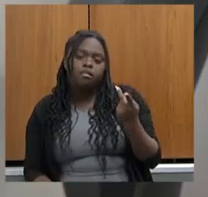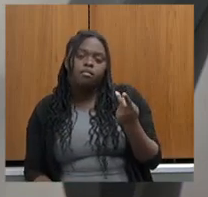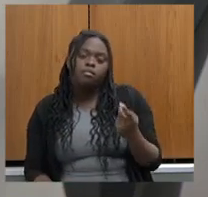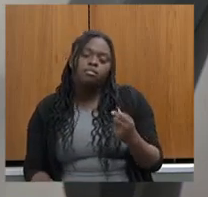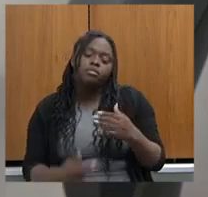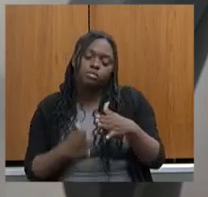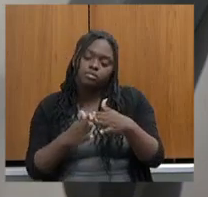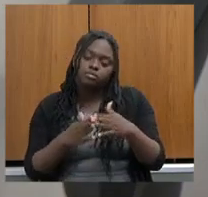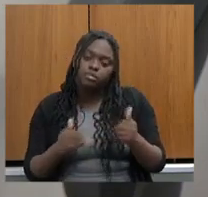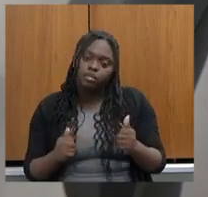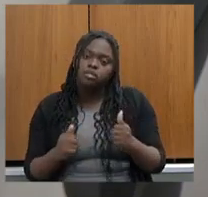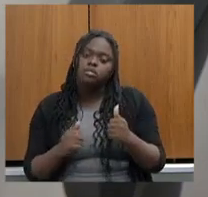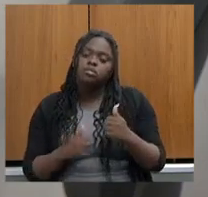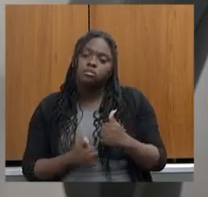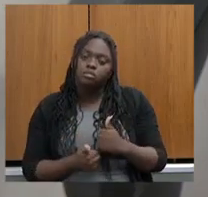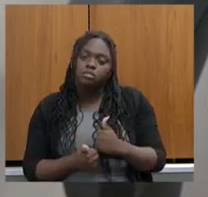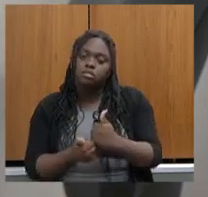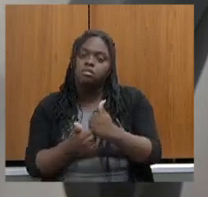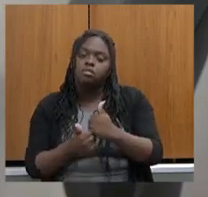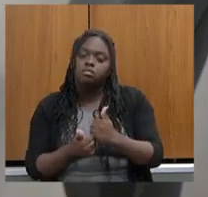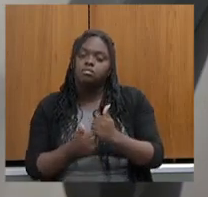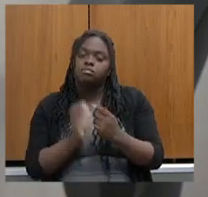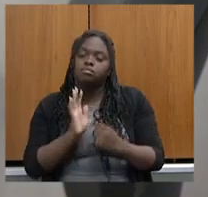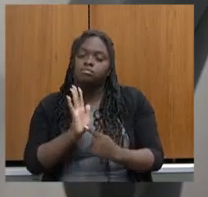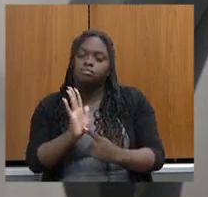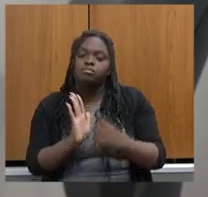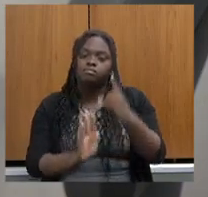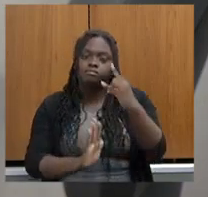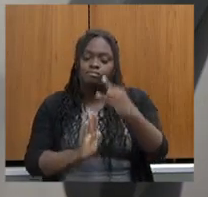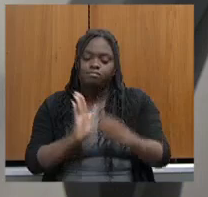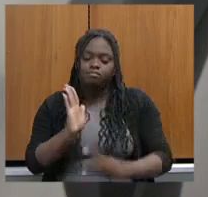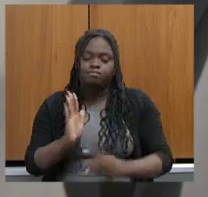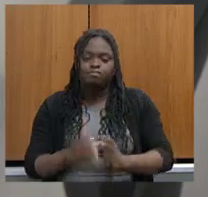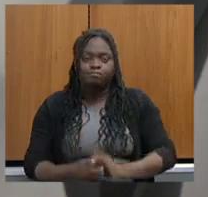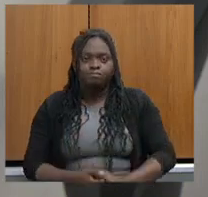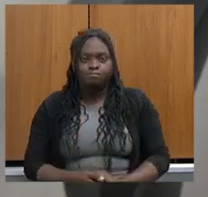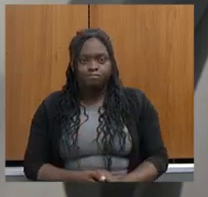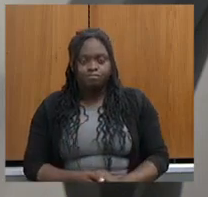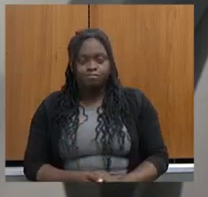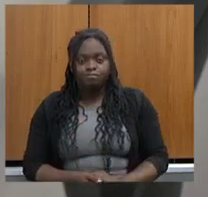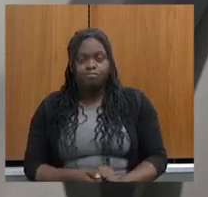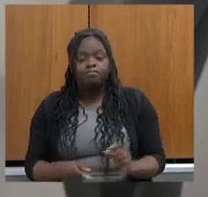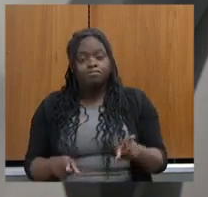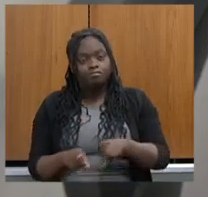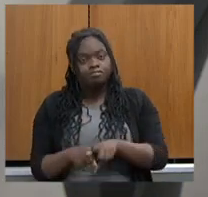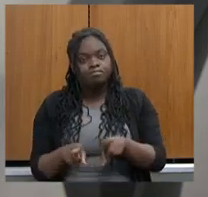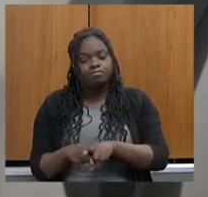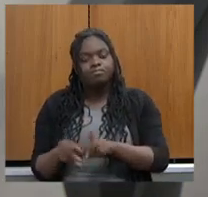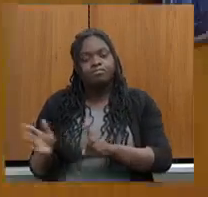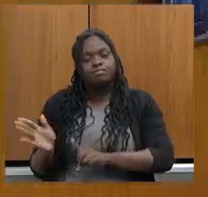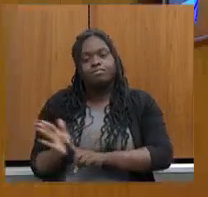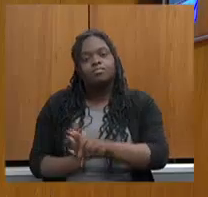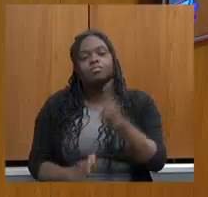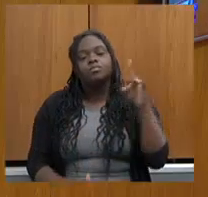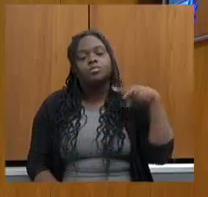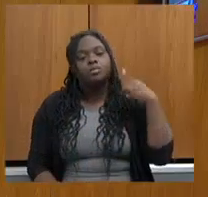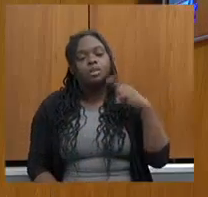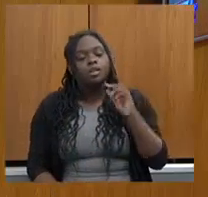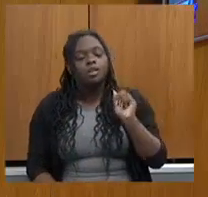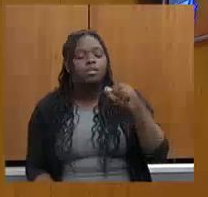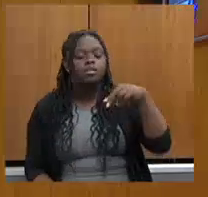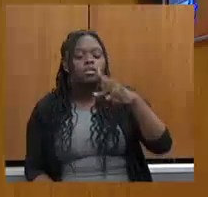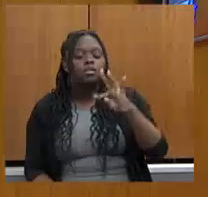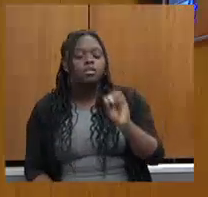peço a consultoria que traduza isso também requerimento indago ao Deputado Antônio Carlos